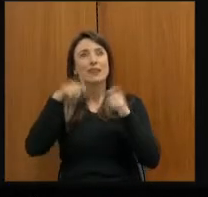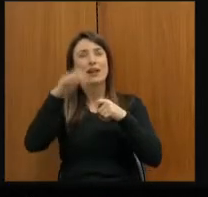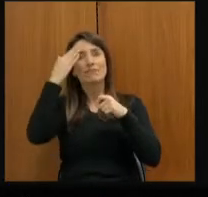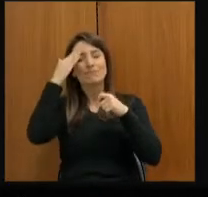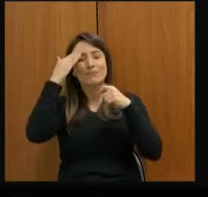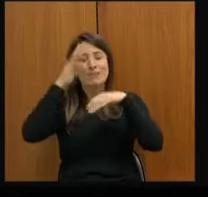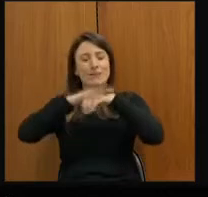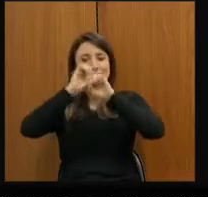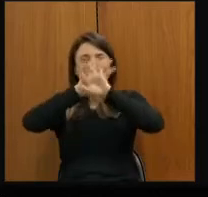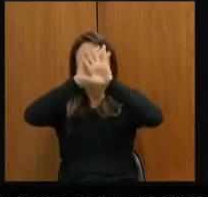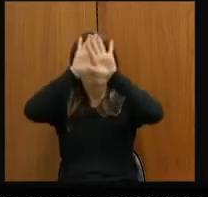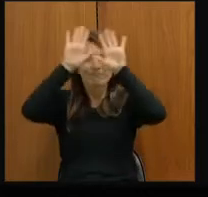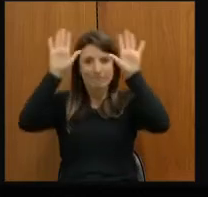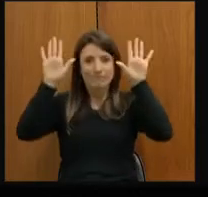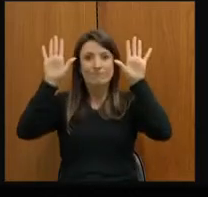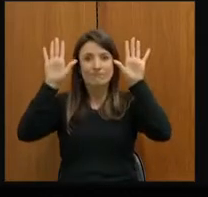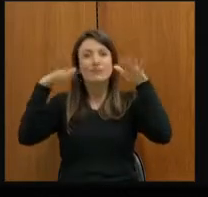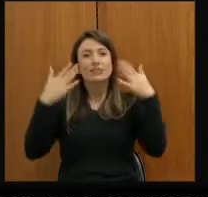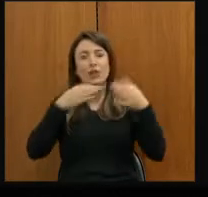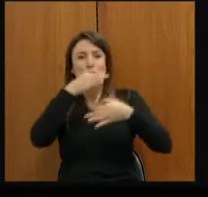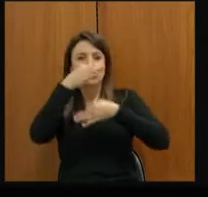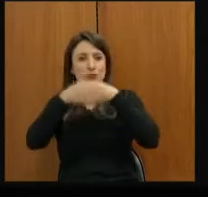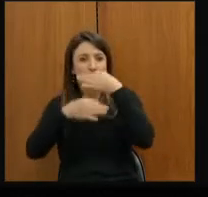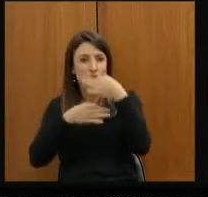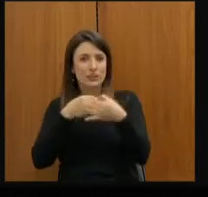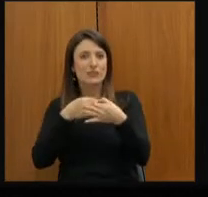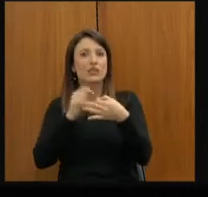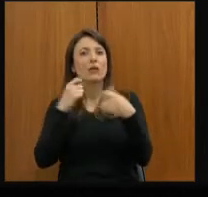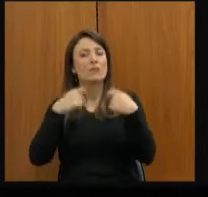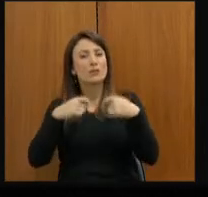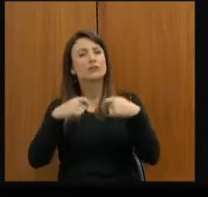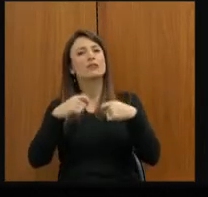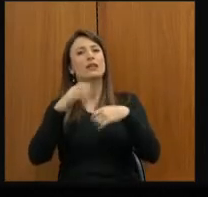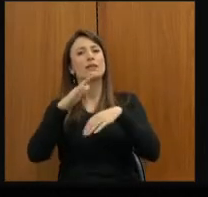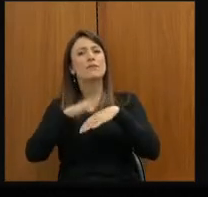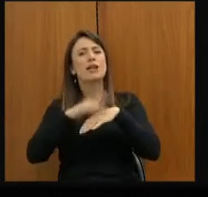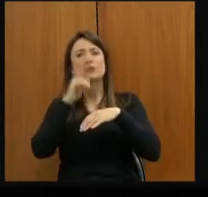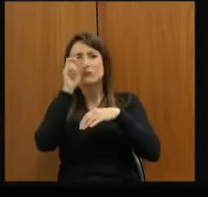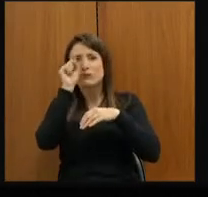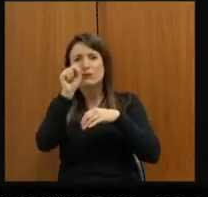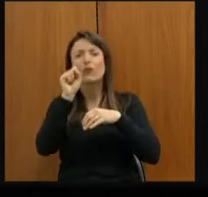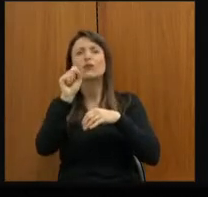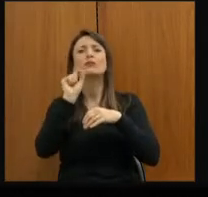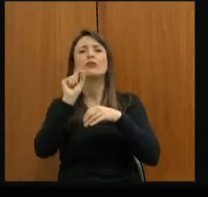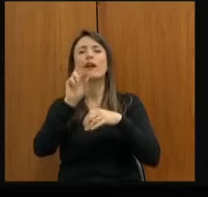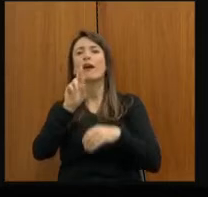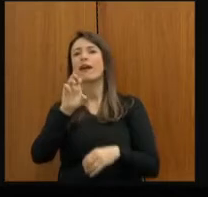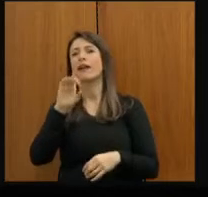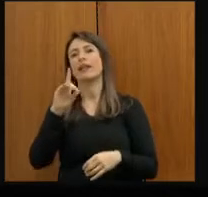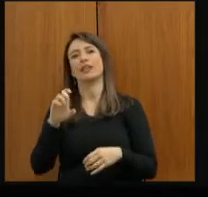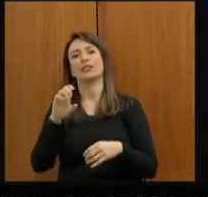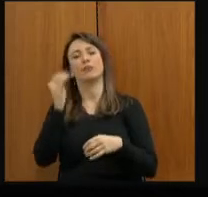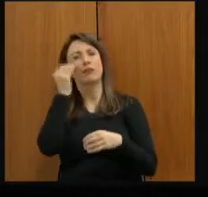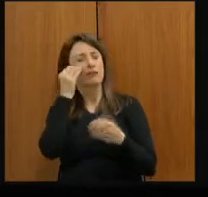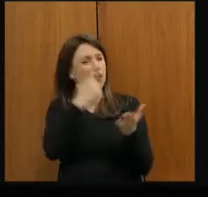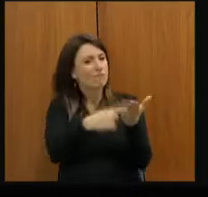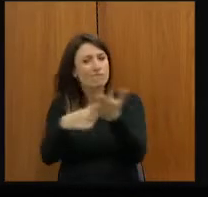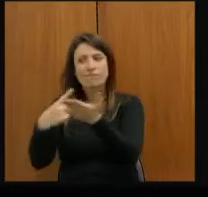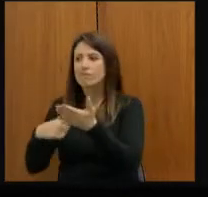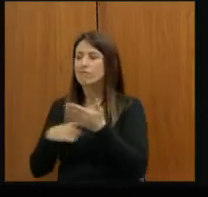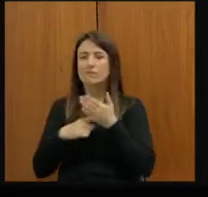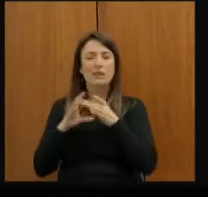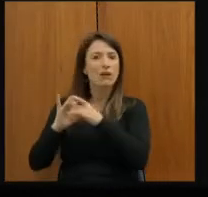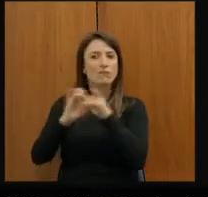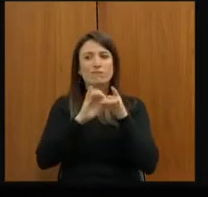Então como sugestão nós temos que ter o fortalecimento e o criação de redes mesmo de combate e prevenção à